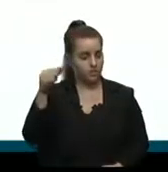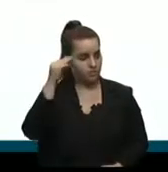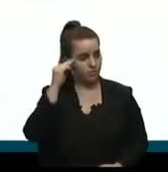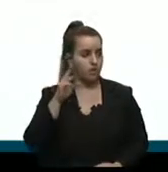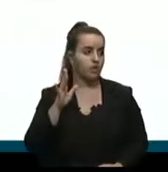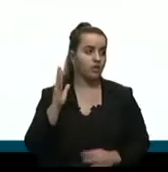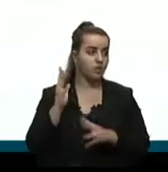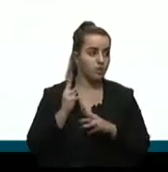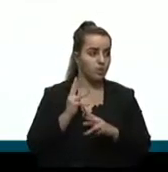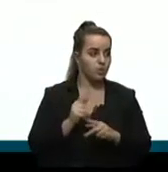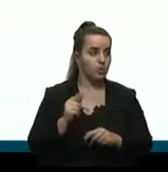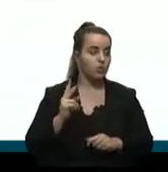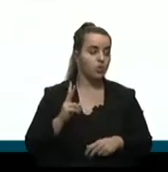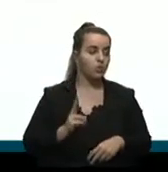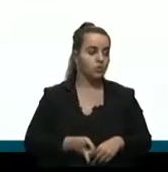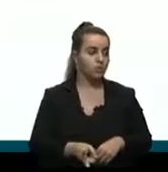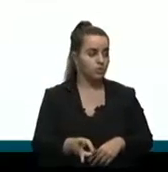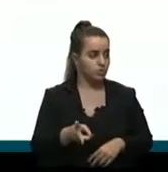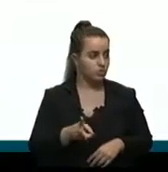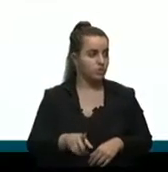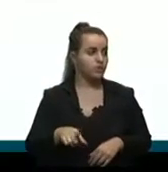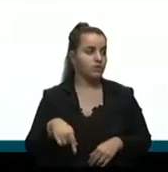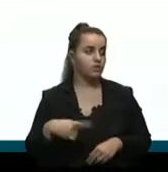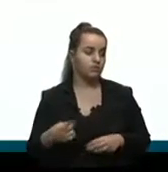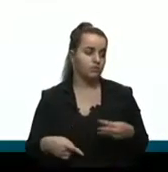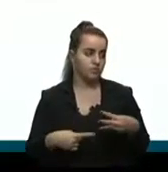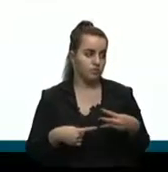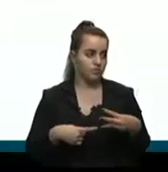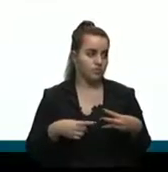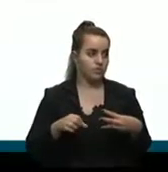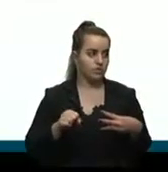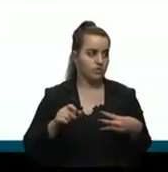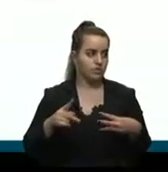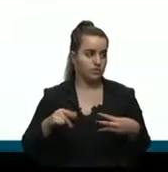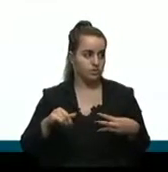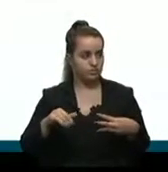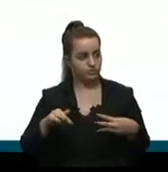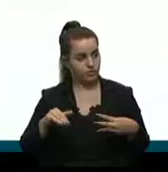os dados. E terceiro, Shift 2.